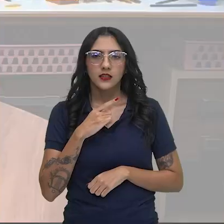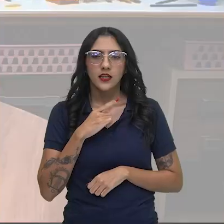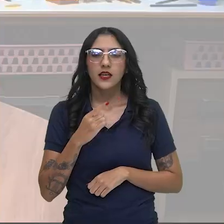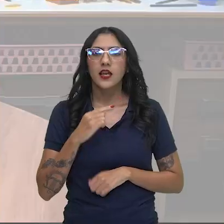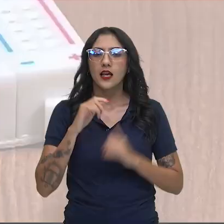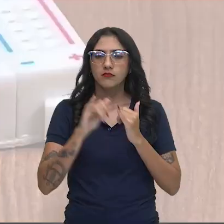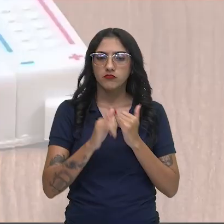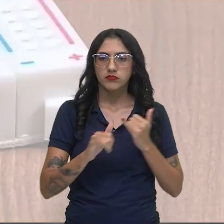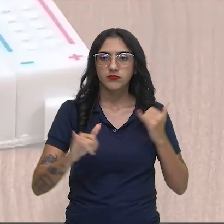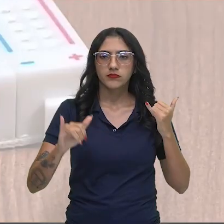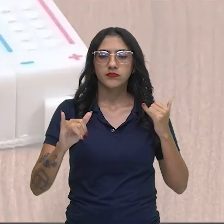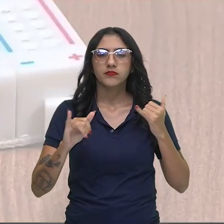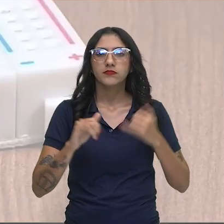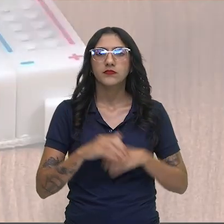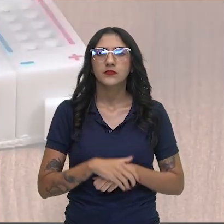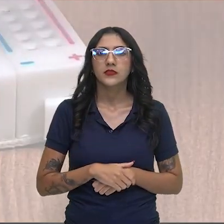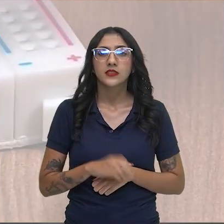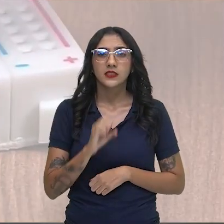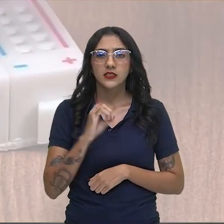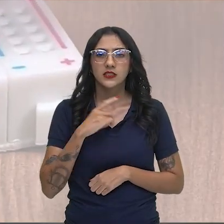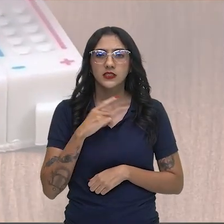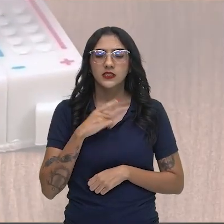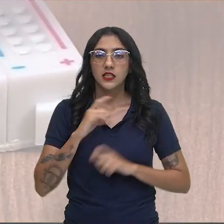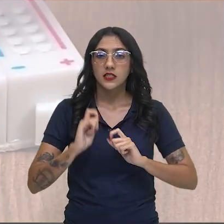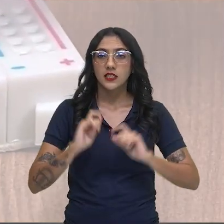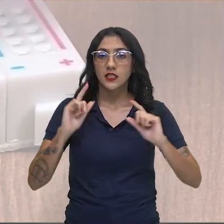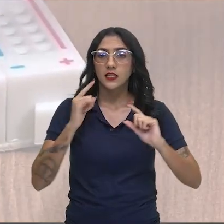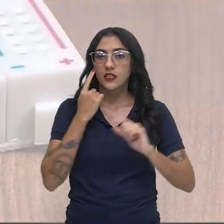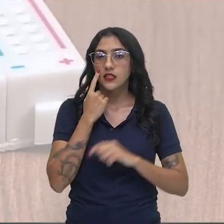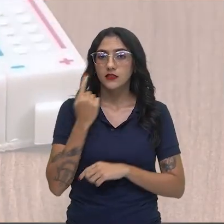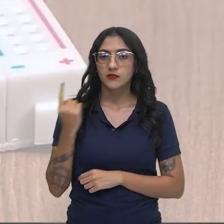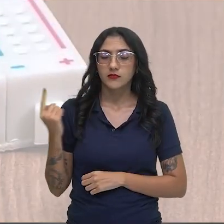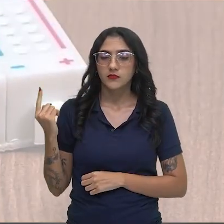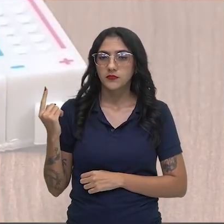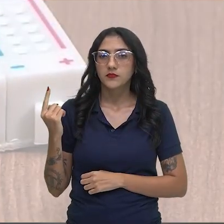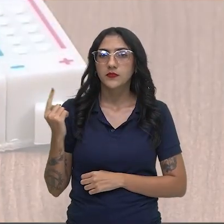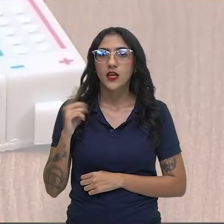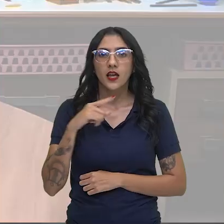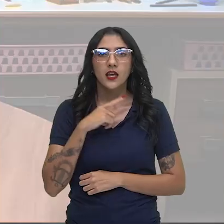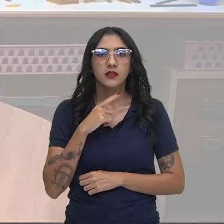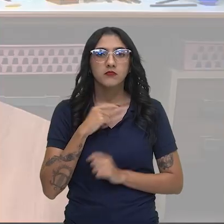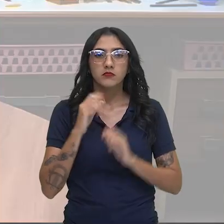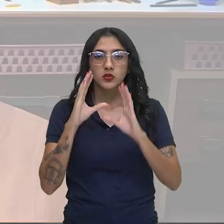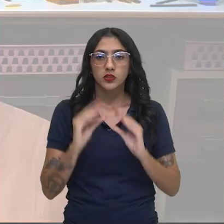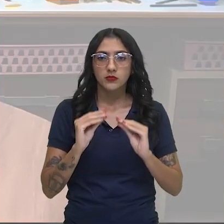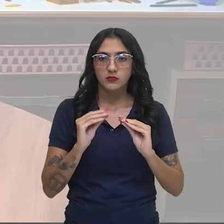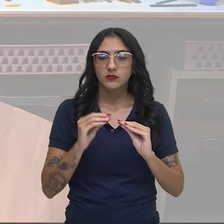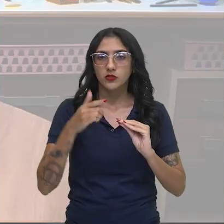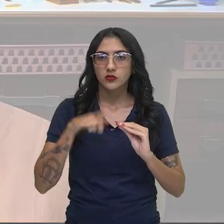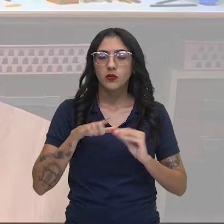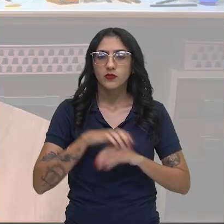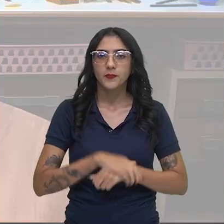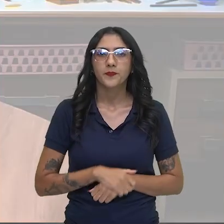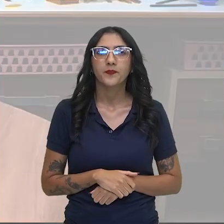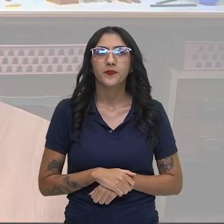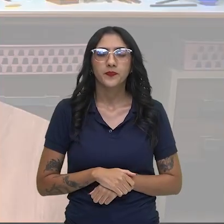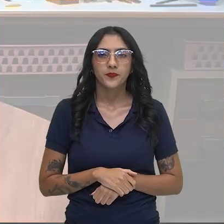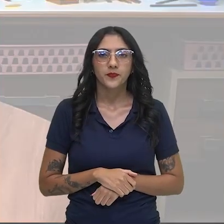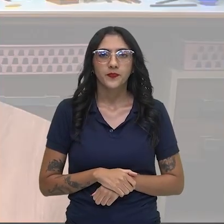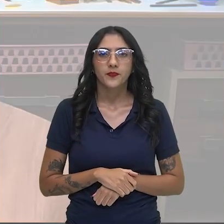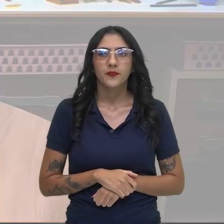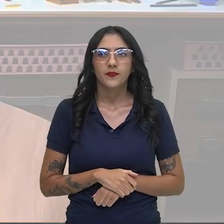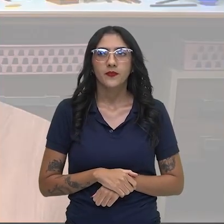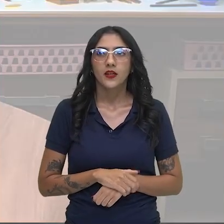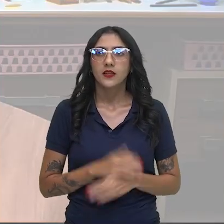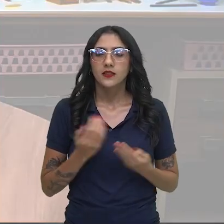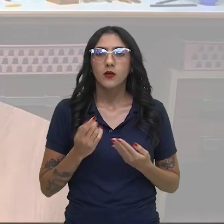Quando eu aperto e aciono o botão, ele foi desligado. Então, pessoal, nós temos aqui